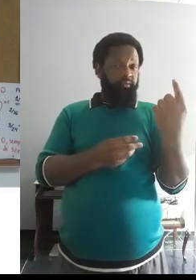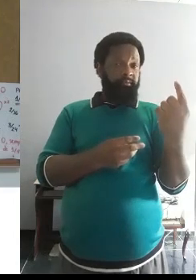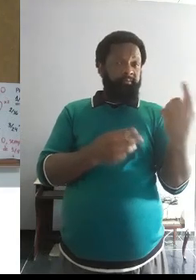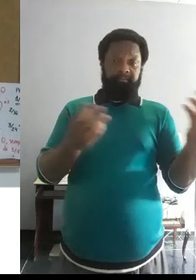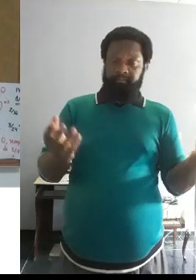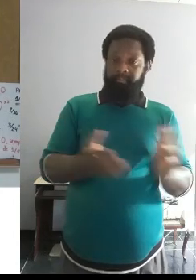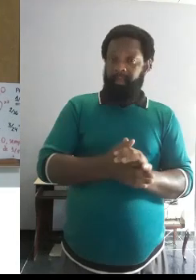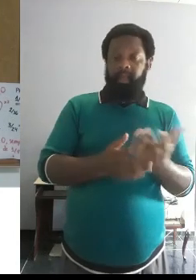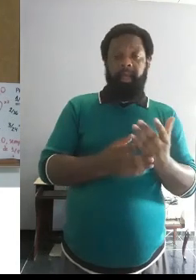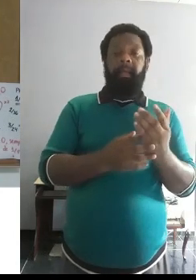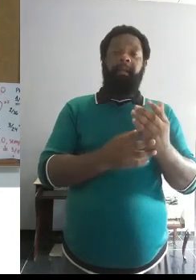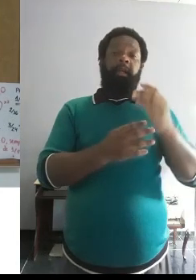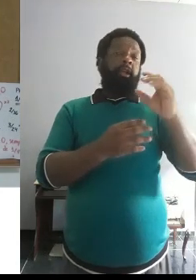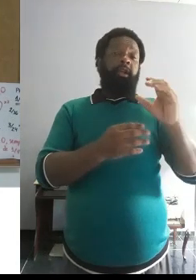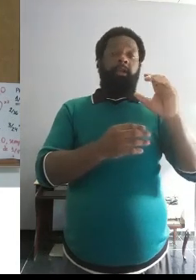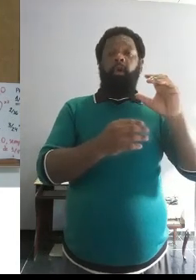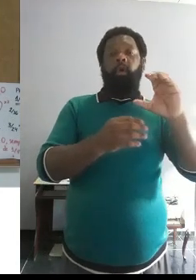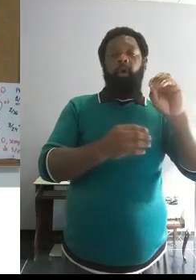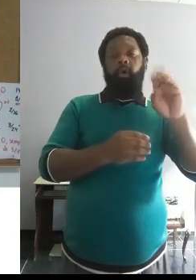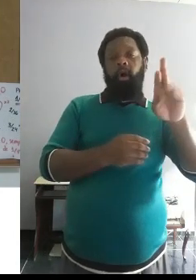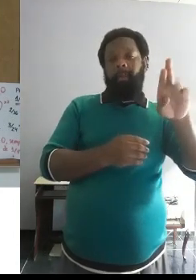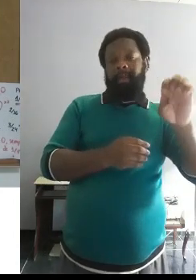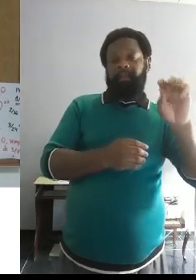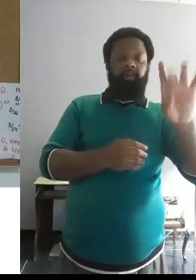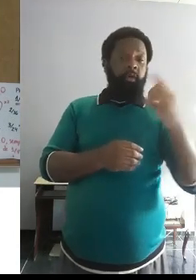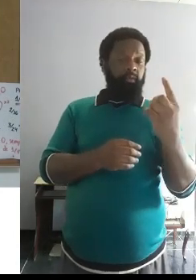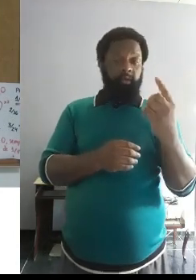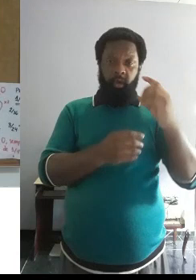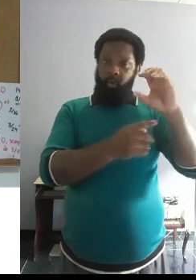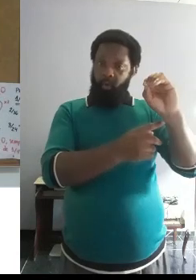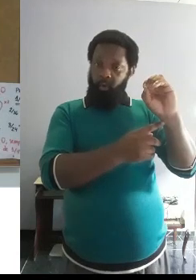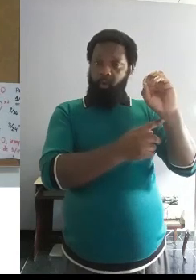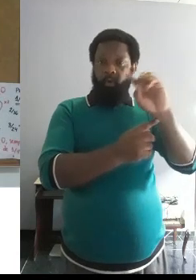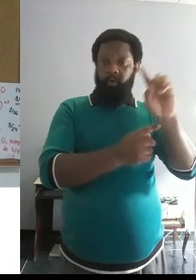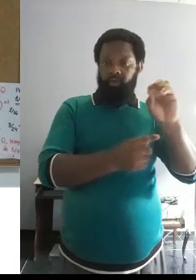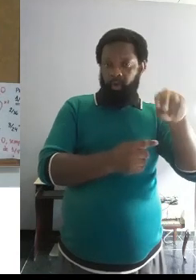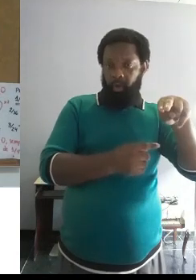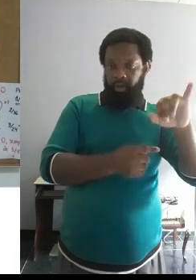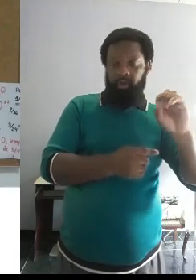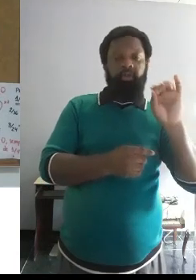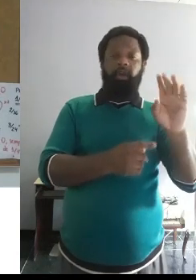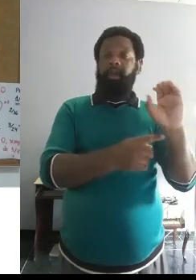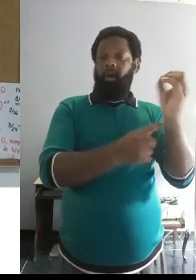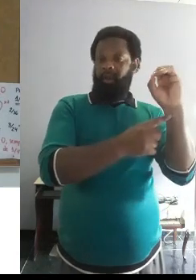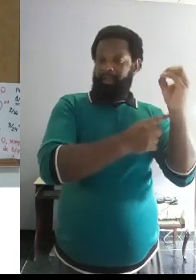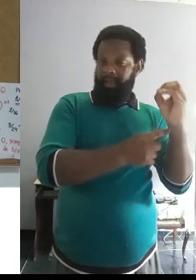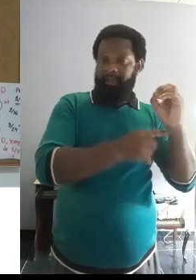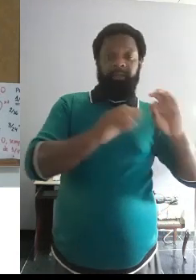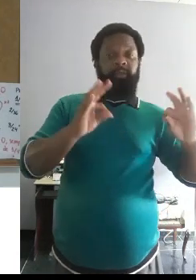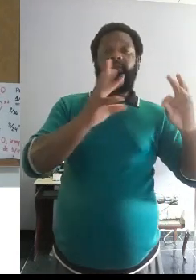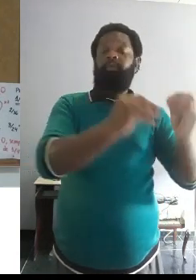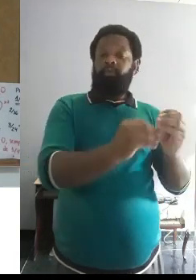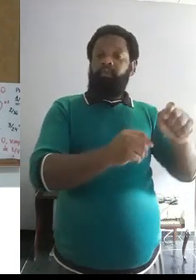neônio. Cobre, só tem o elemento cobre. Ozônio, só tem o elemento oxigênio. Então, todas